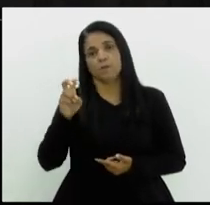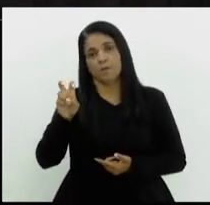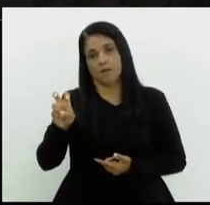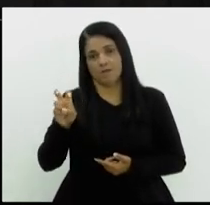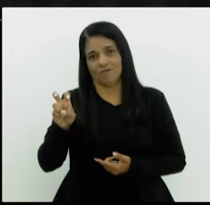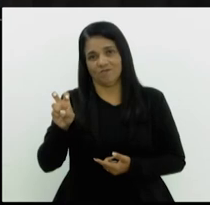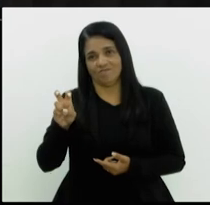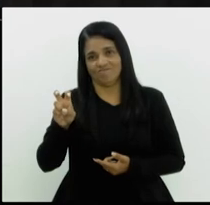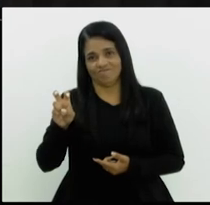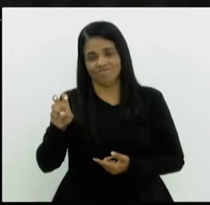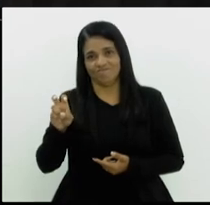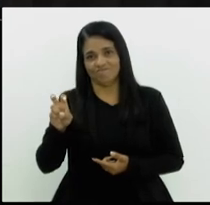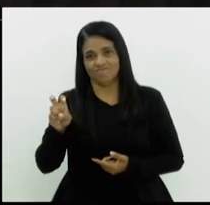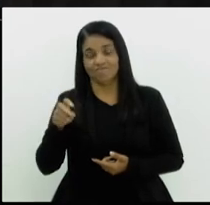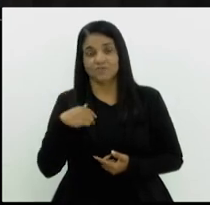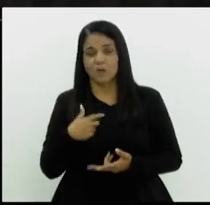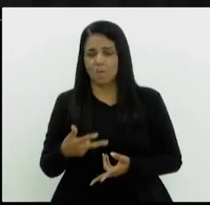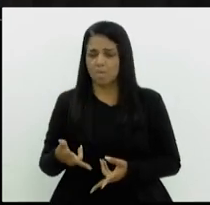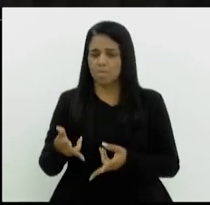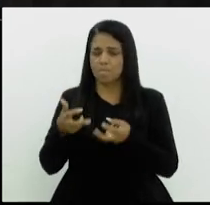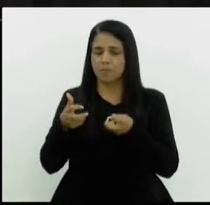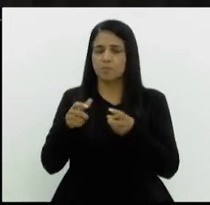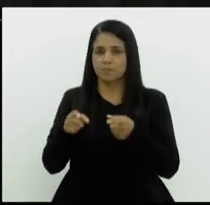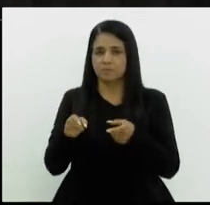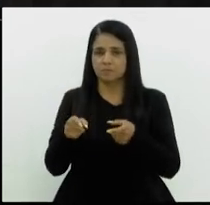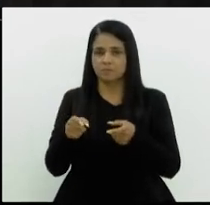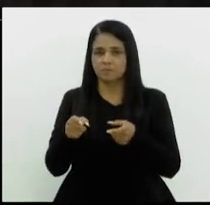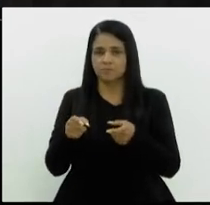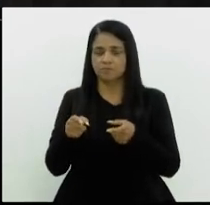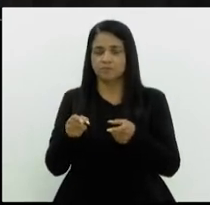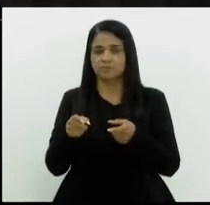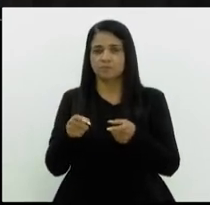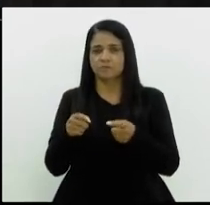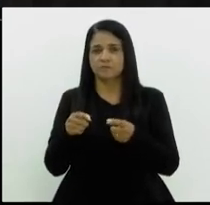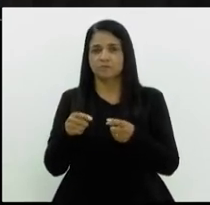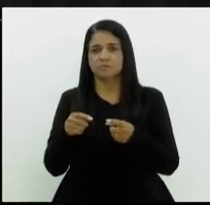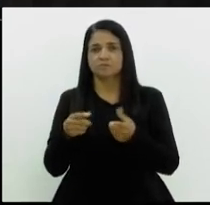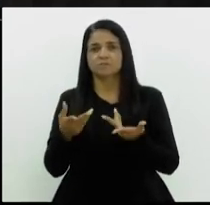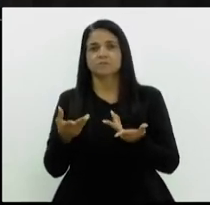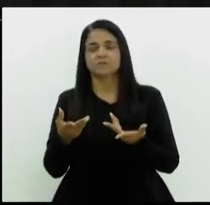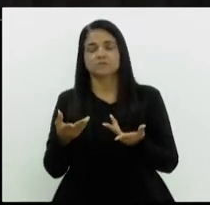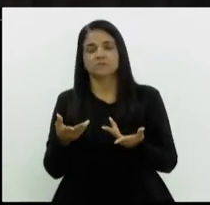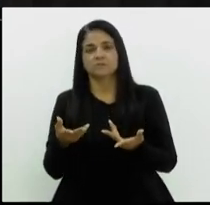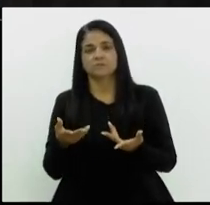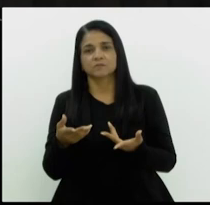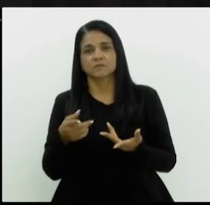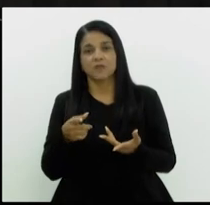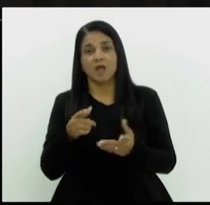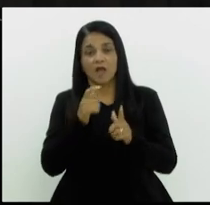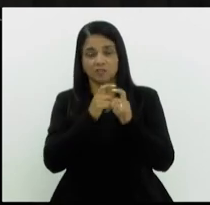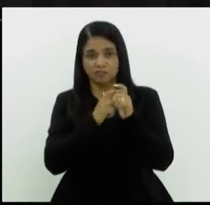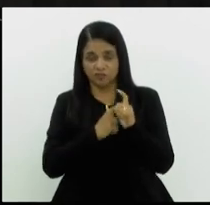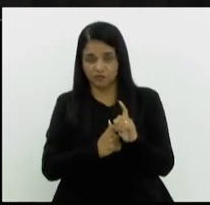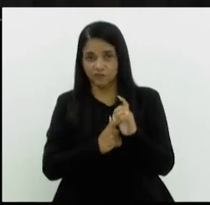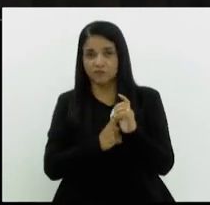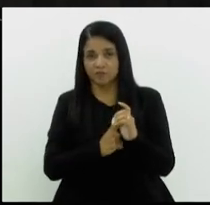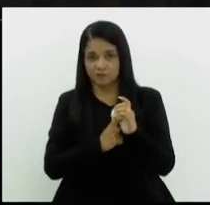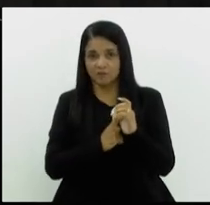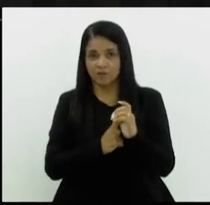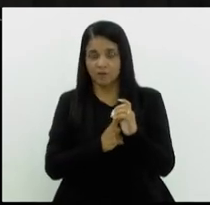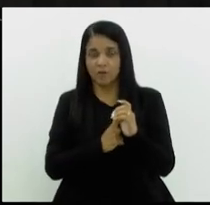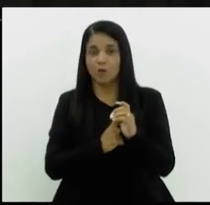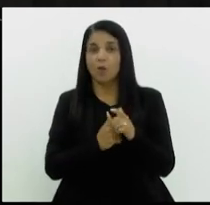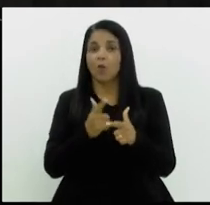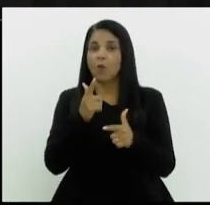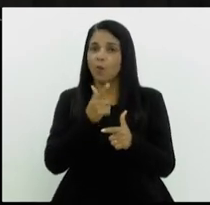Então, o que a gente verifica facilmente é que é a dívida o